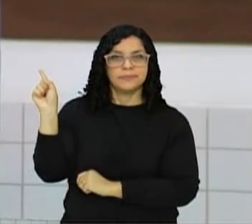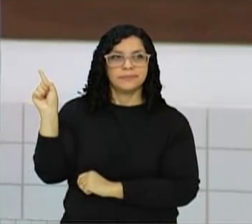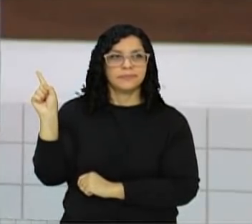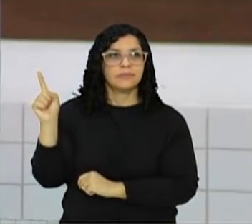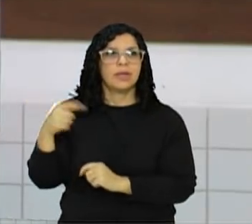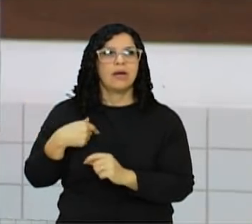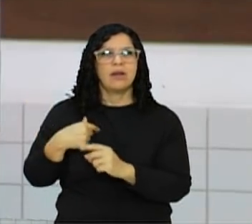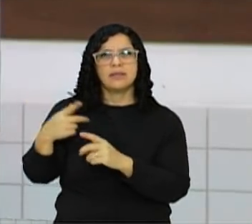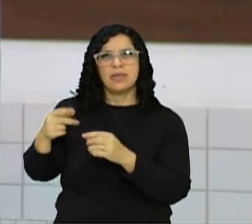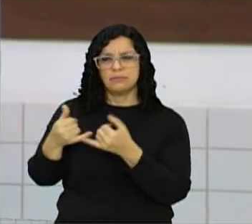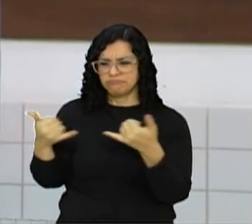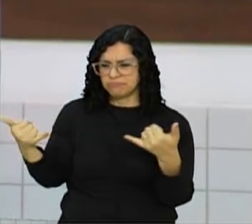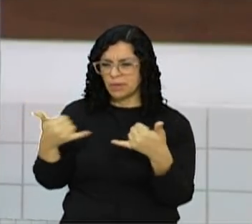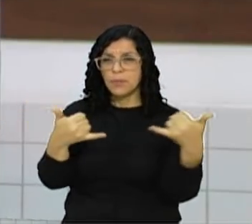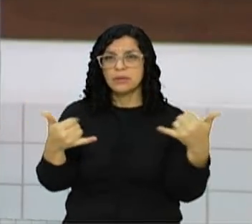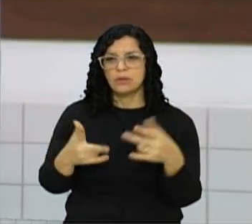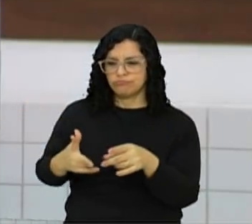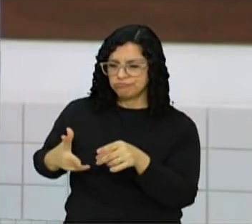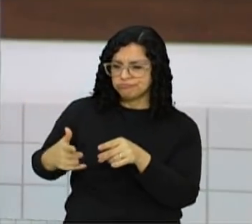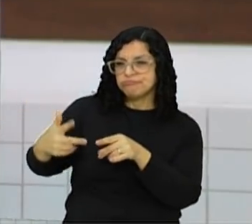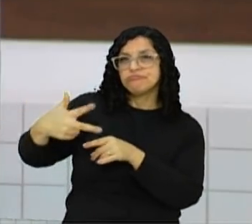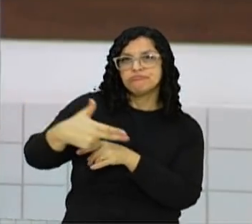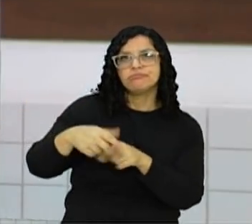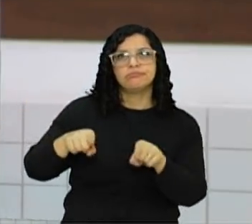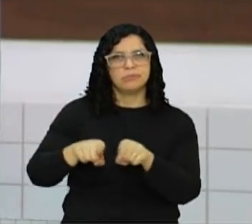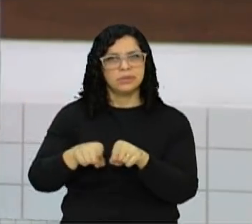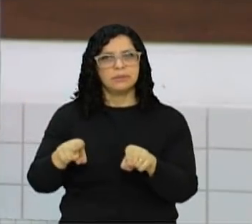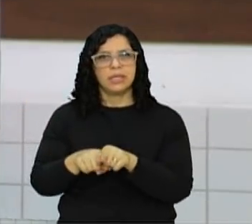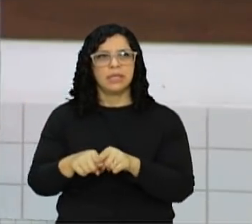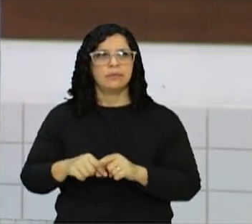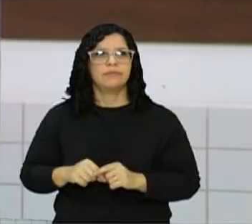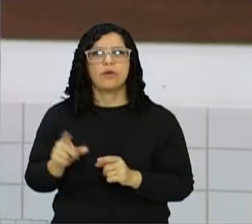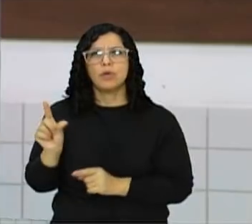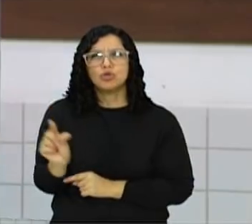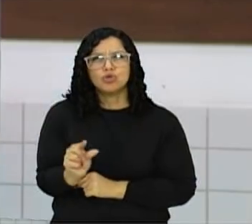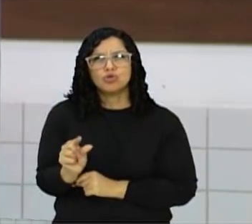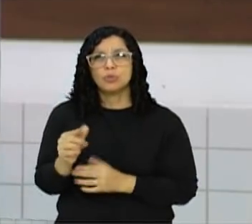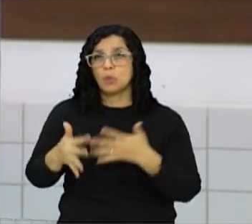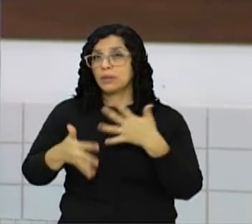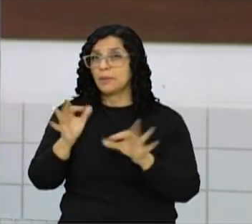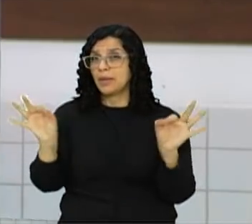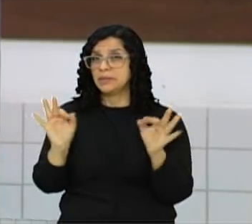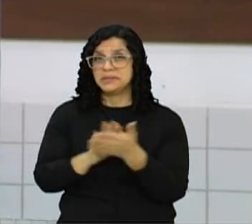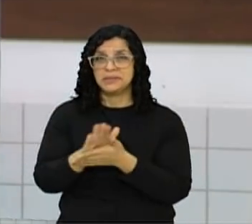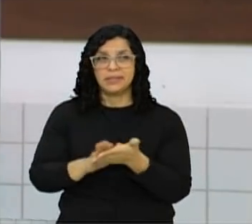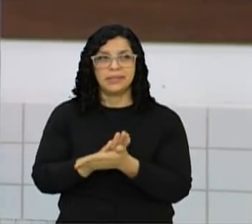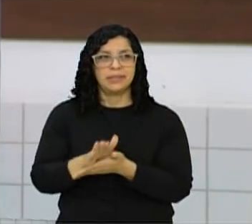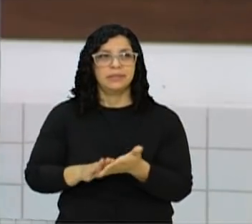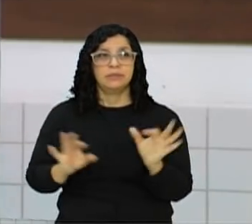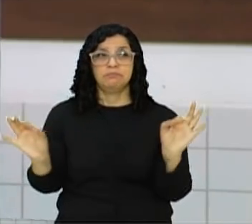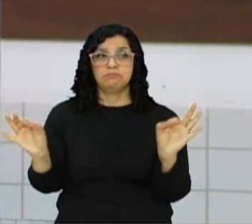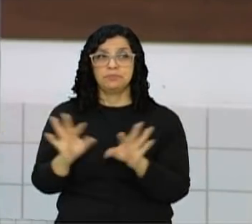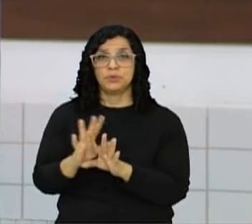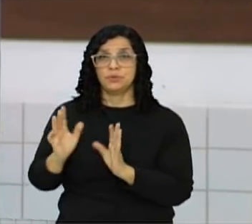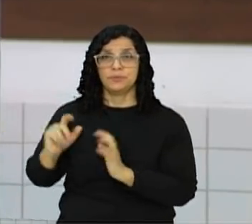cortar o excesso do barbante, para que ele não nos atrapalhe. Olha lá,